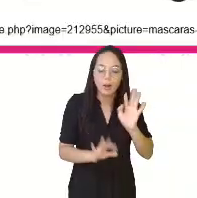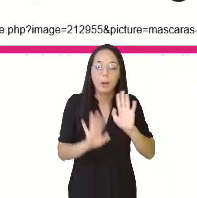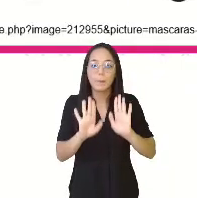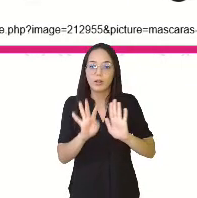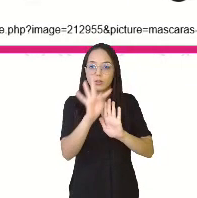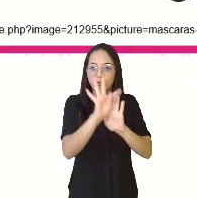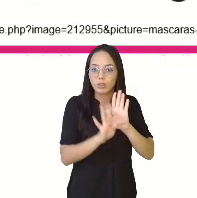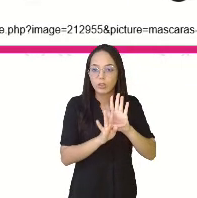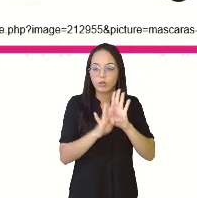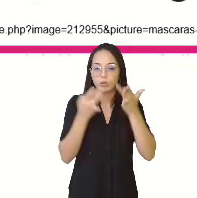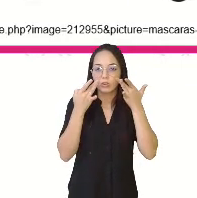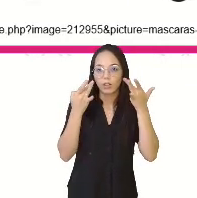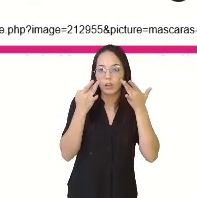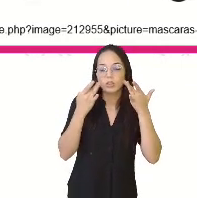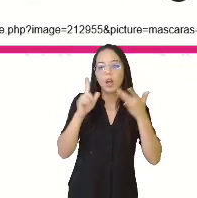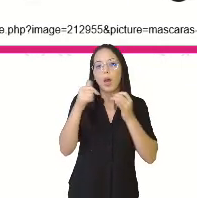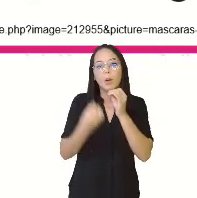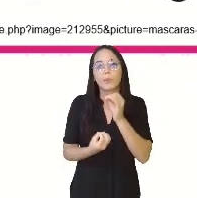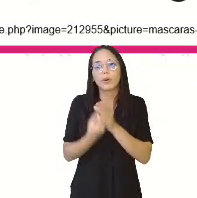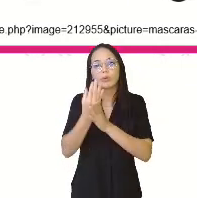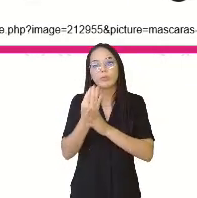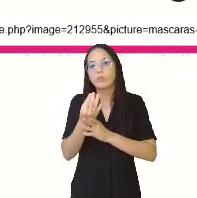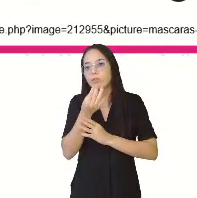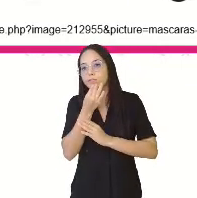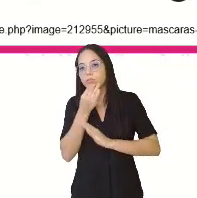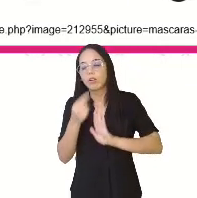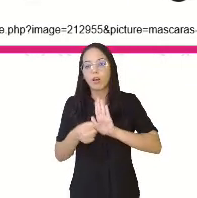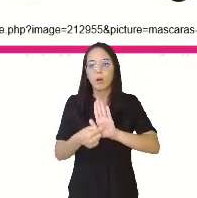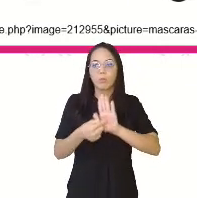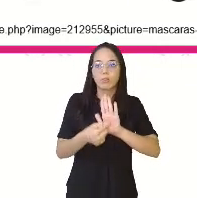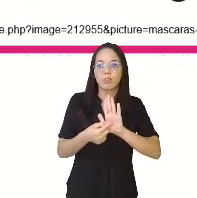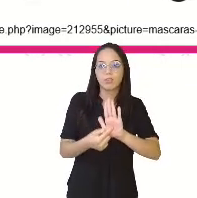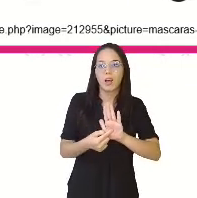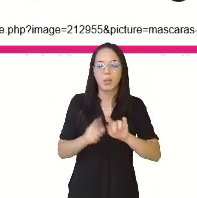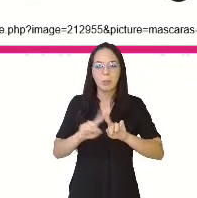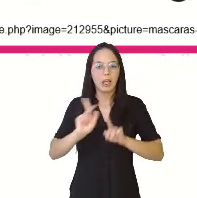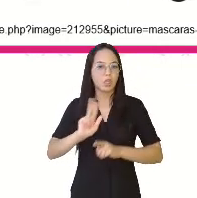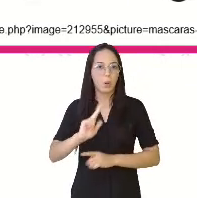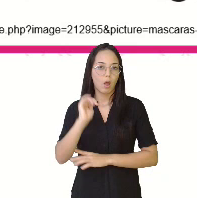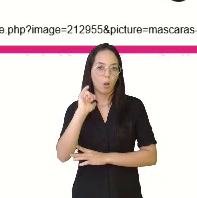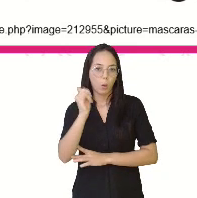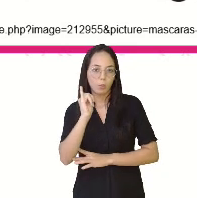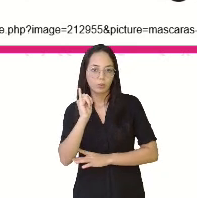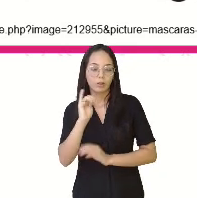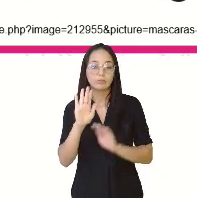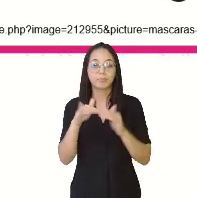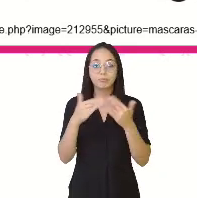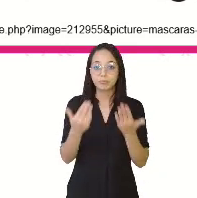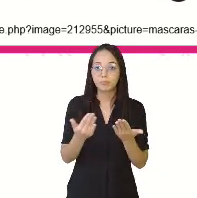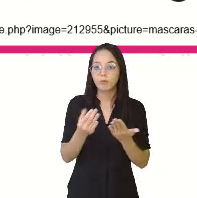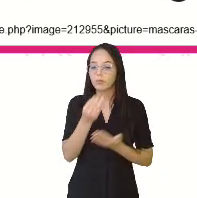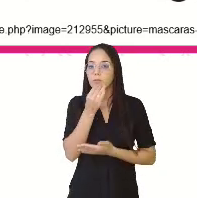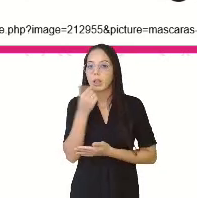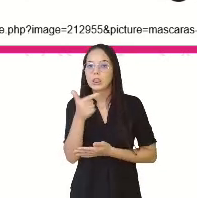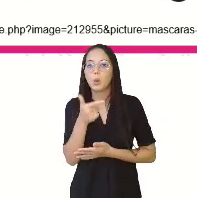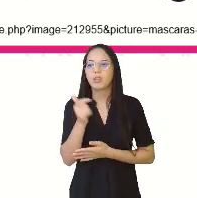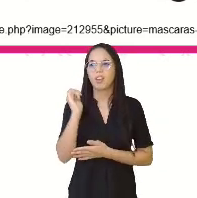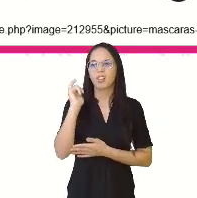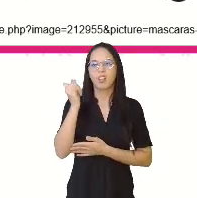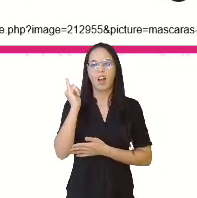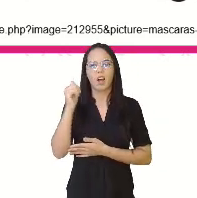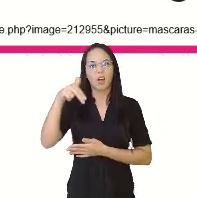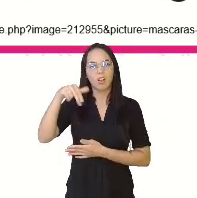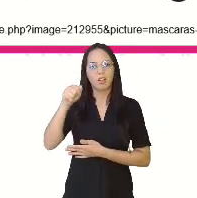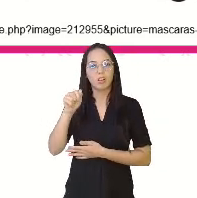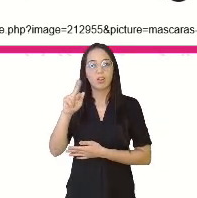textos teatrais são produzidos para serem representados e não contados, geralmente não existe um narrador. Veja, está